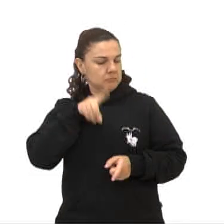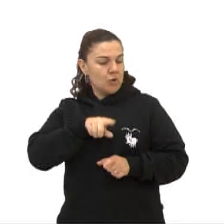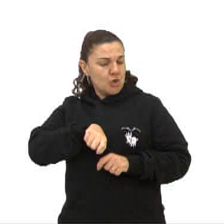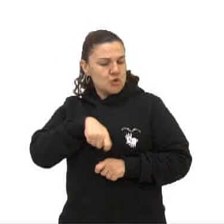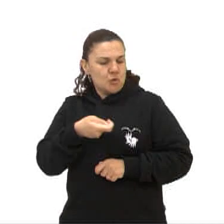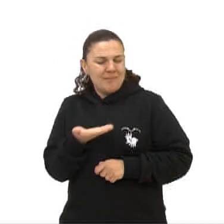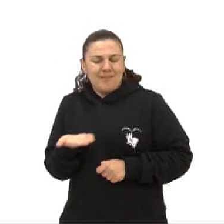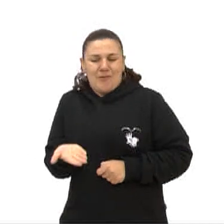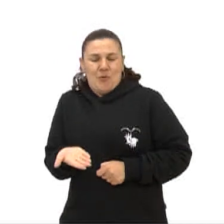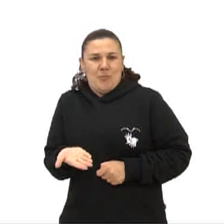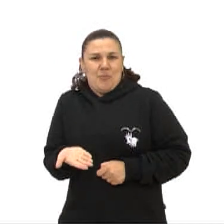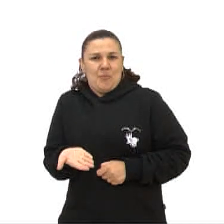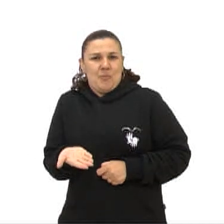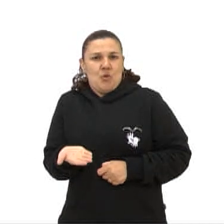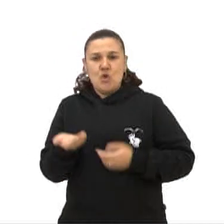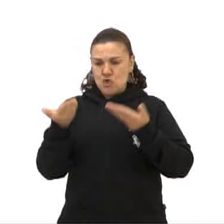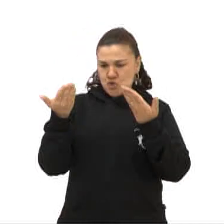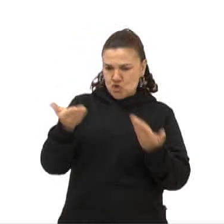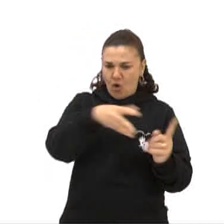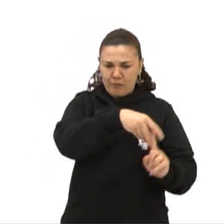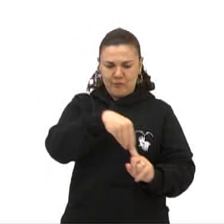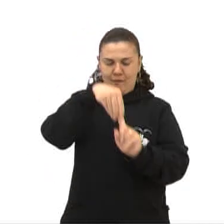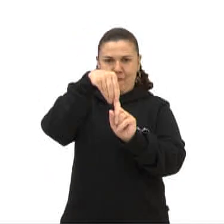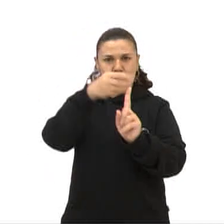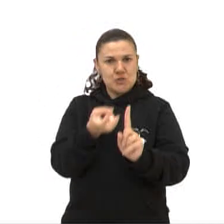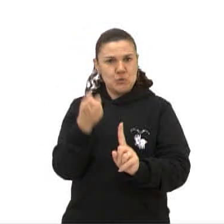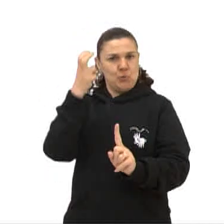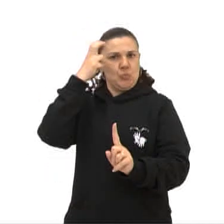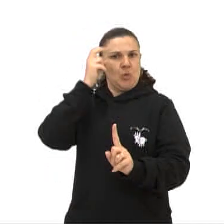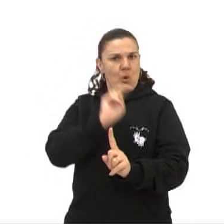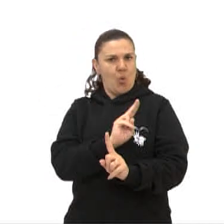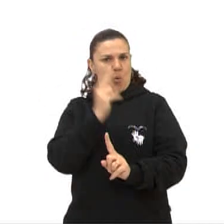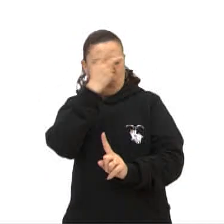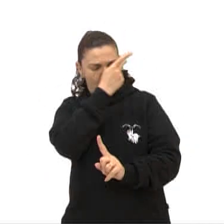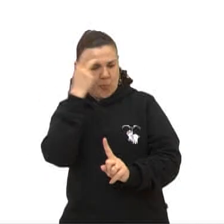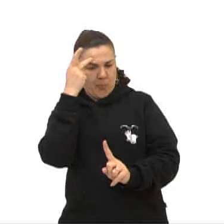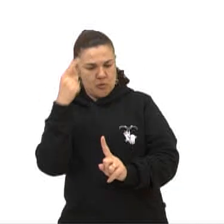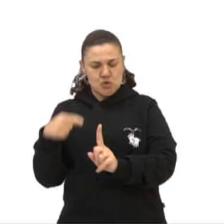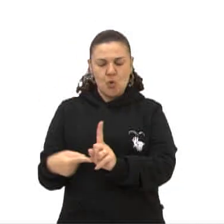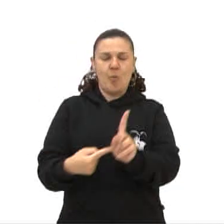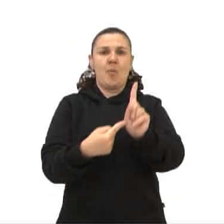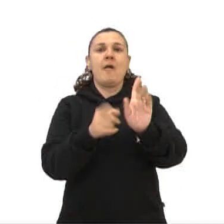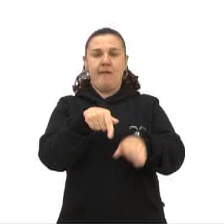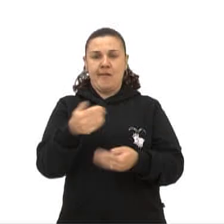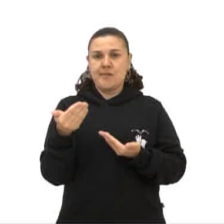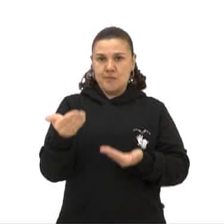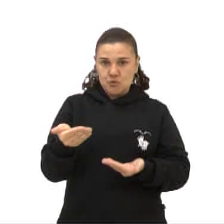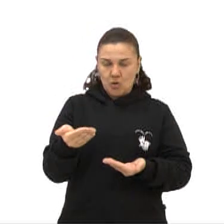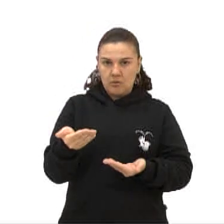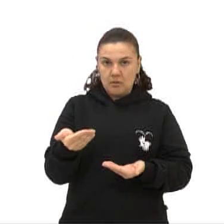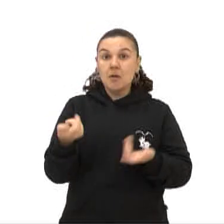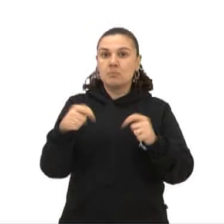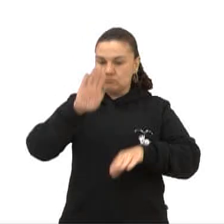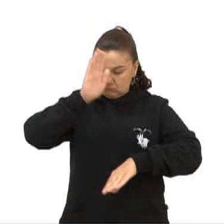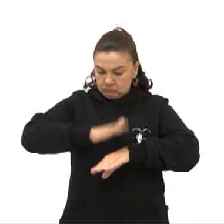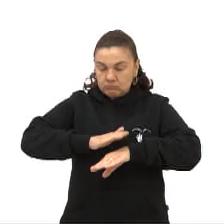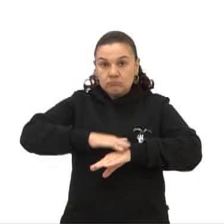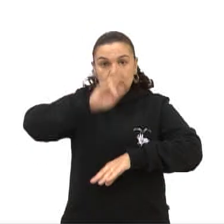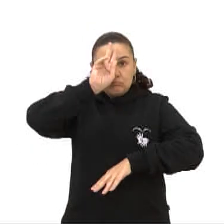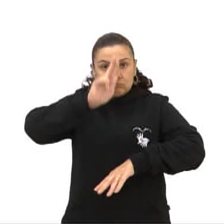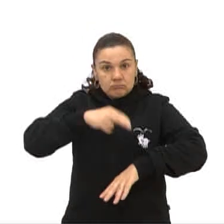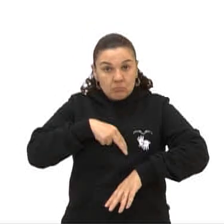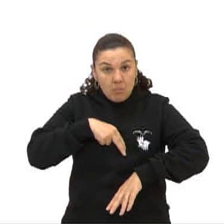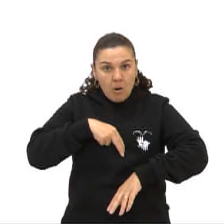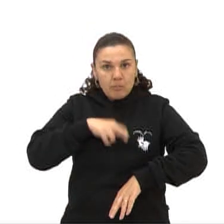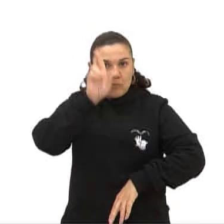se o jovem é representado por alguém ou se alguém representa o jovem, a questão tem que ser autoafirmativa. O jovem tem